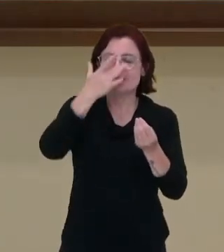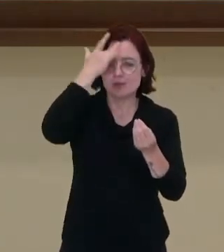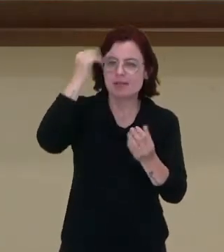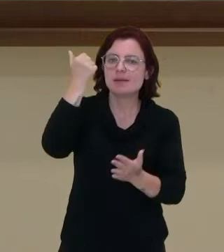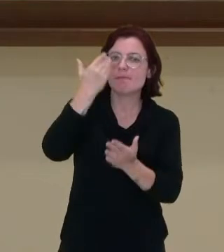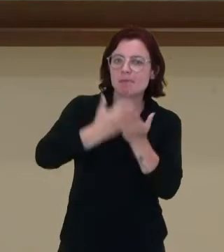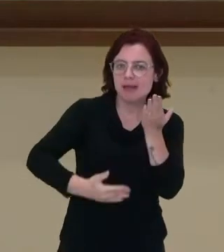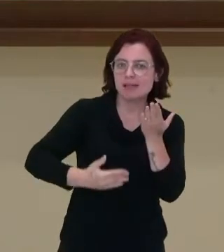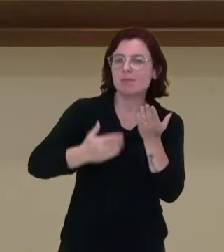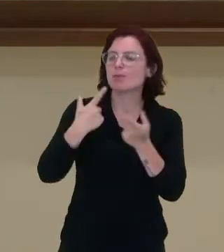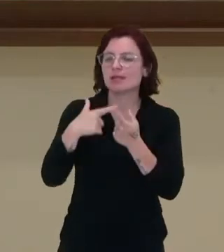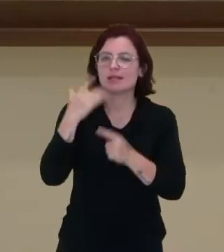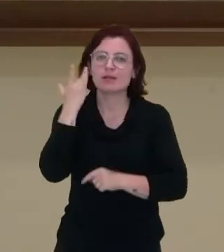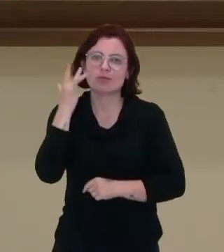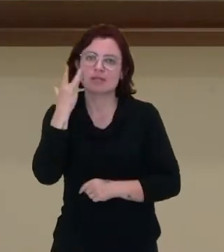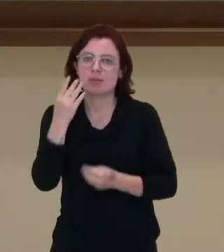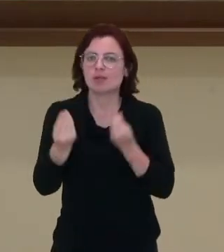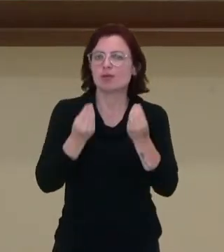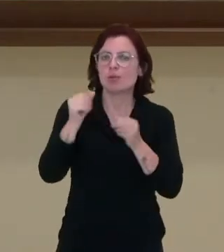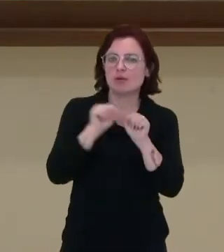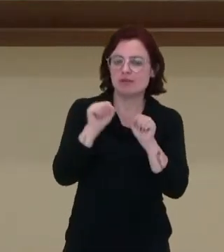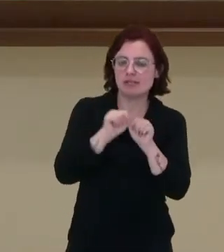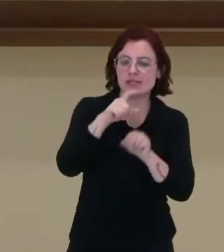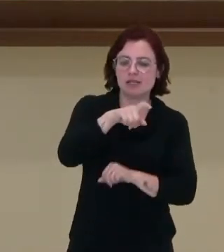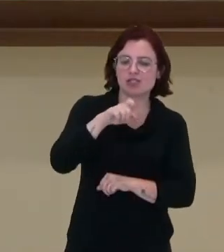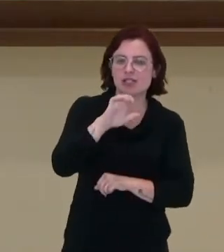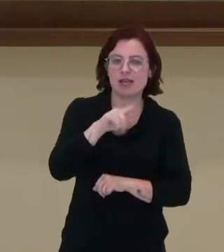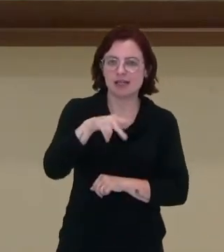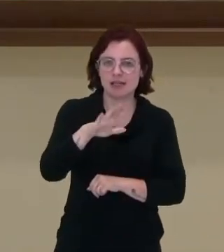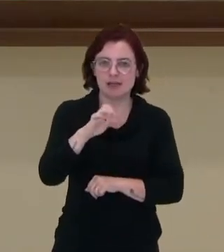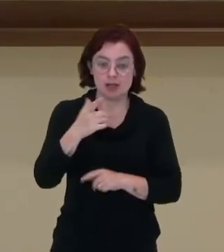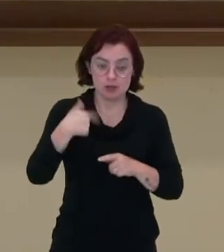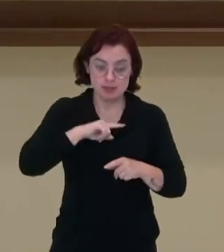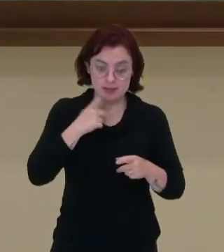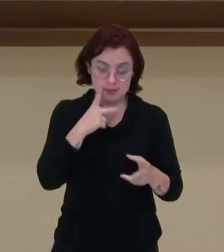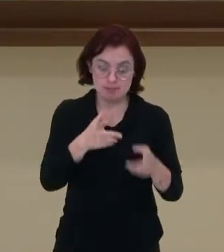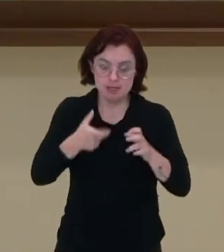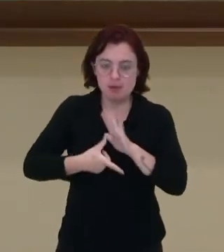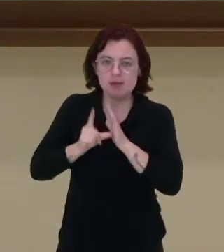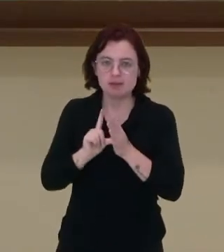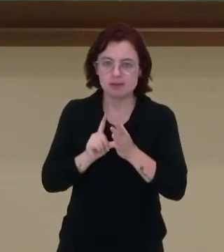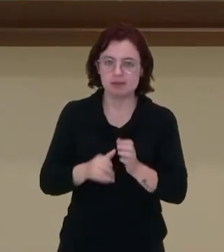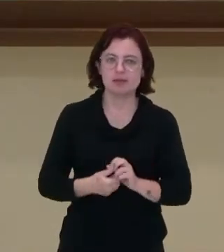Então a gente tem que aprender a ver o checkmate no tabuleiro, certo?